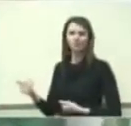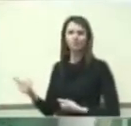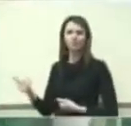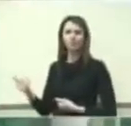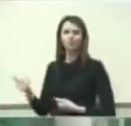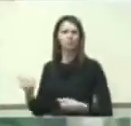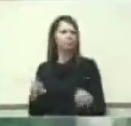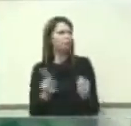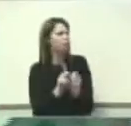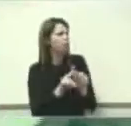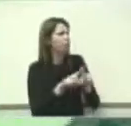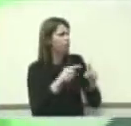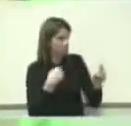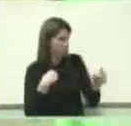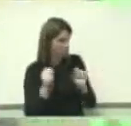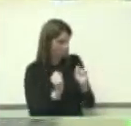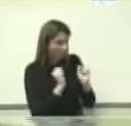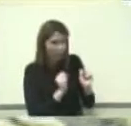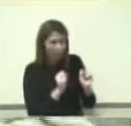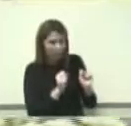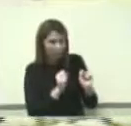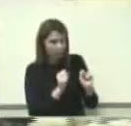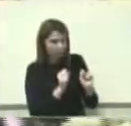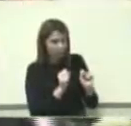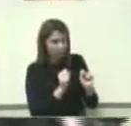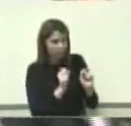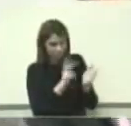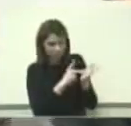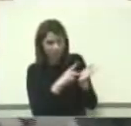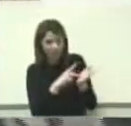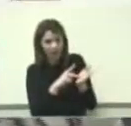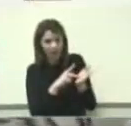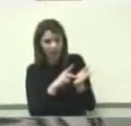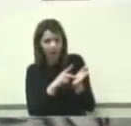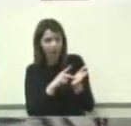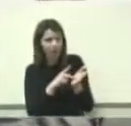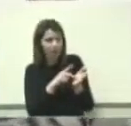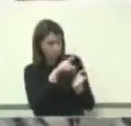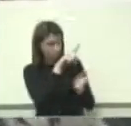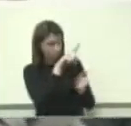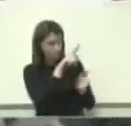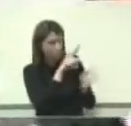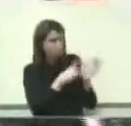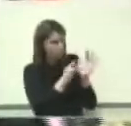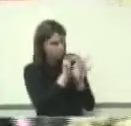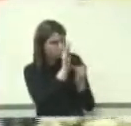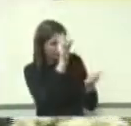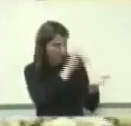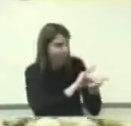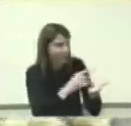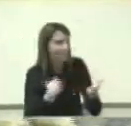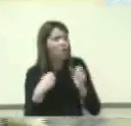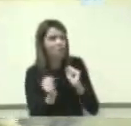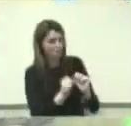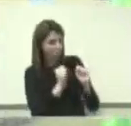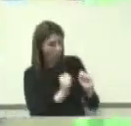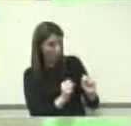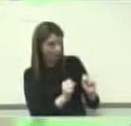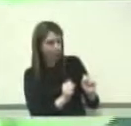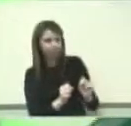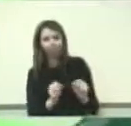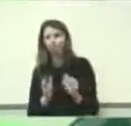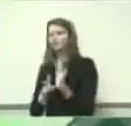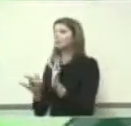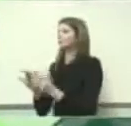vende-se mais senhor devo ir mesmo Vem és tu mesmo senhor posso ir no garante que eu vou o senhor disse vem